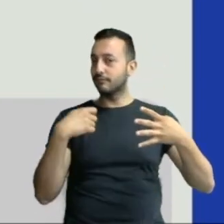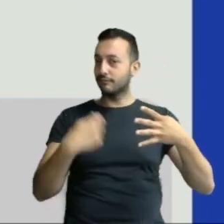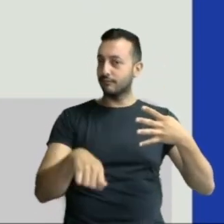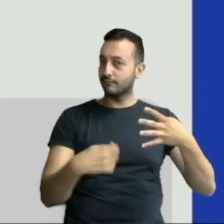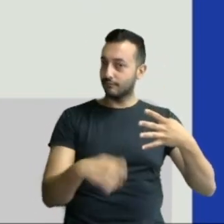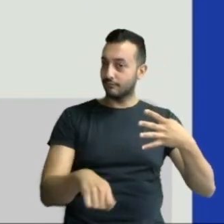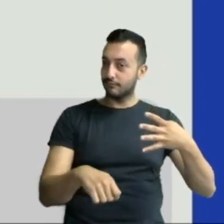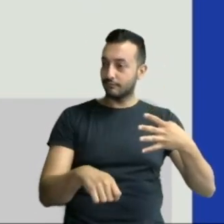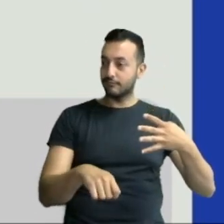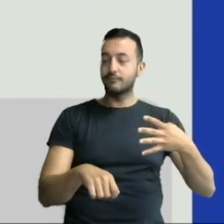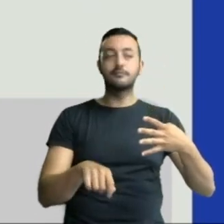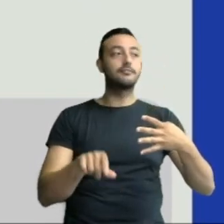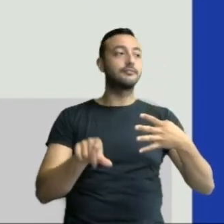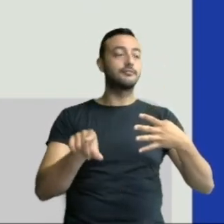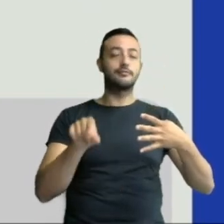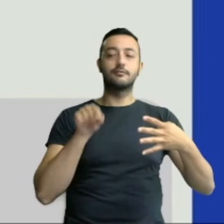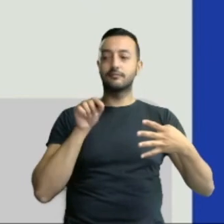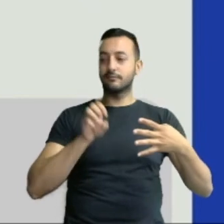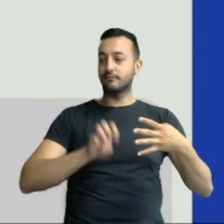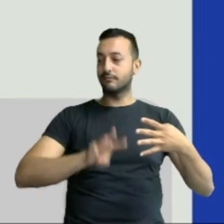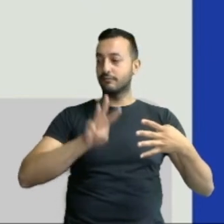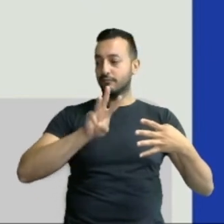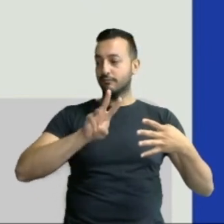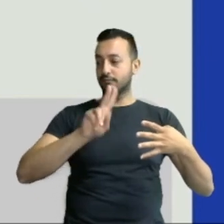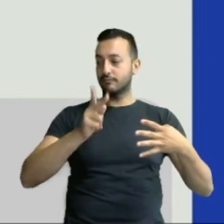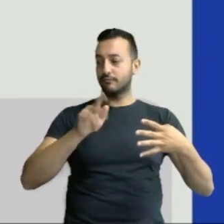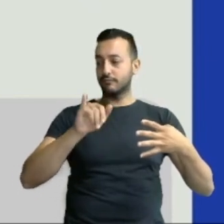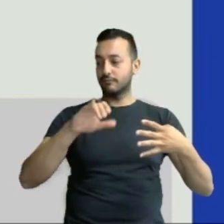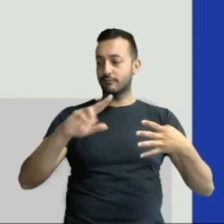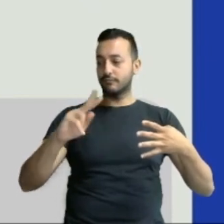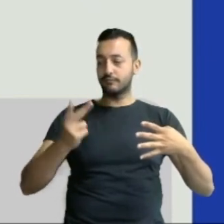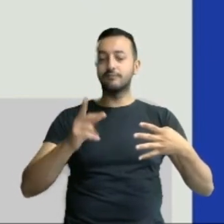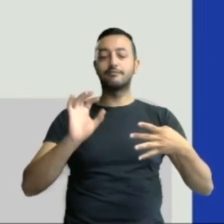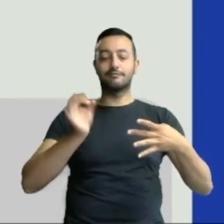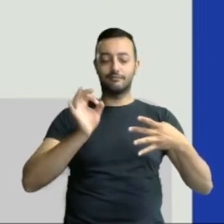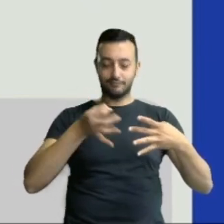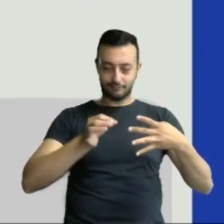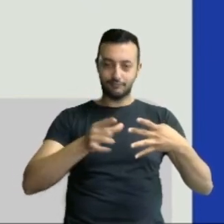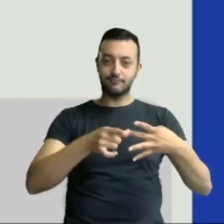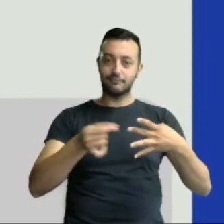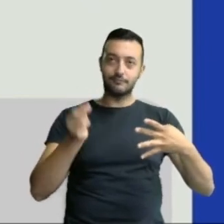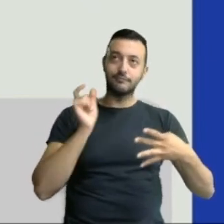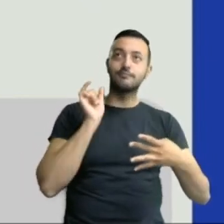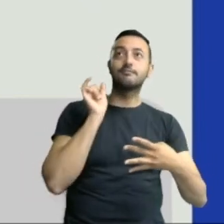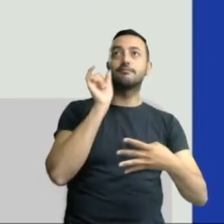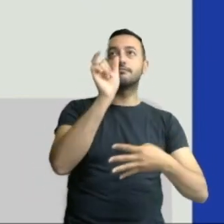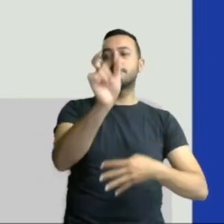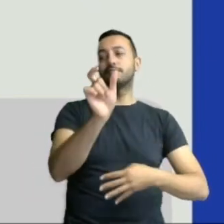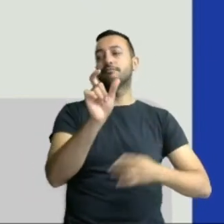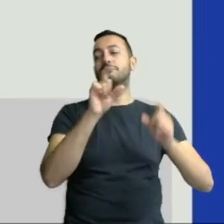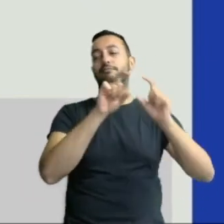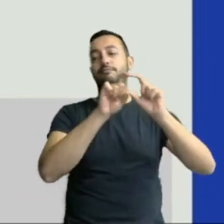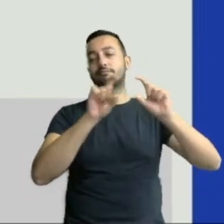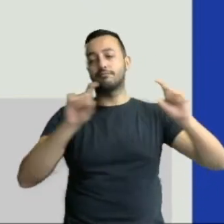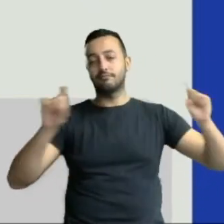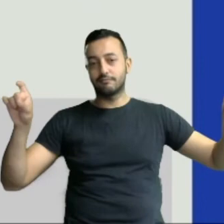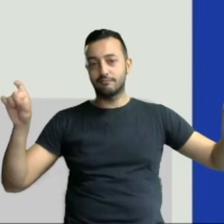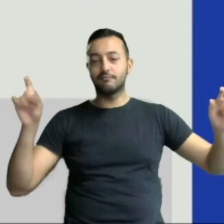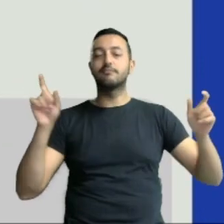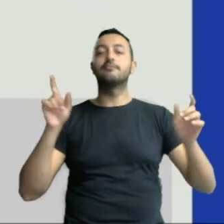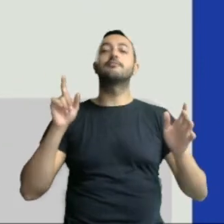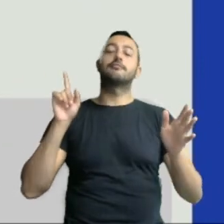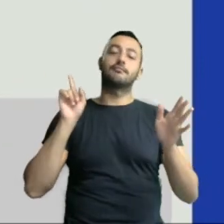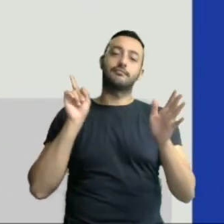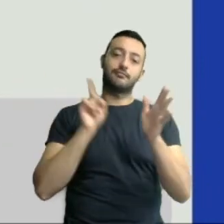de pergunta, eu vou utilizar o which. Isso, muito bem. Que é o que ou qual para perguntas com